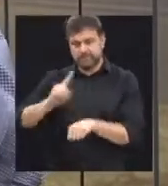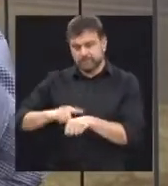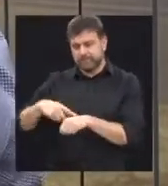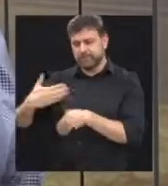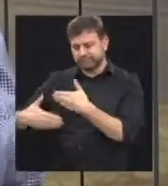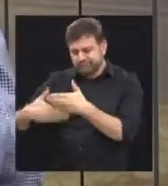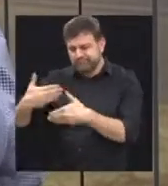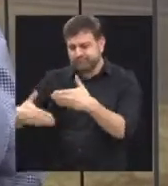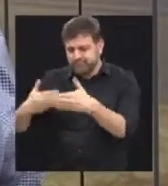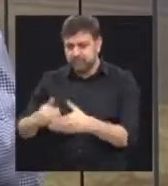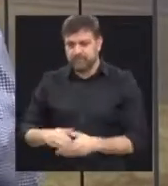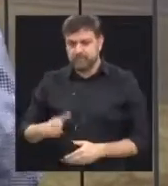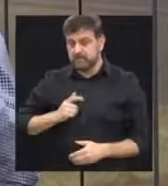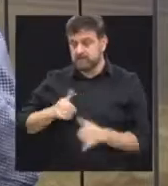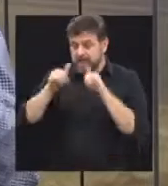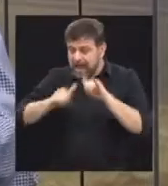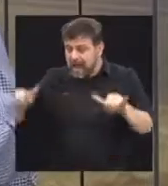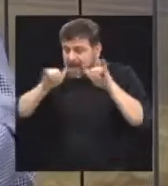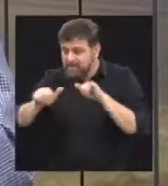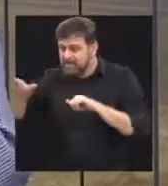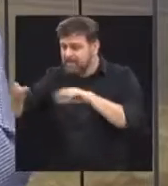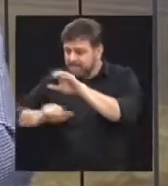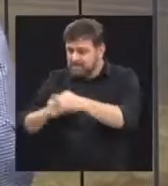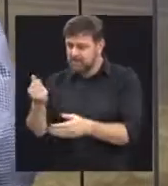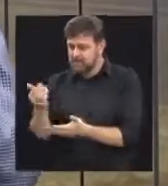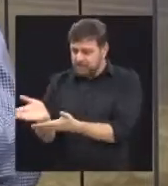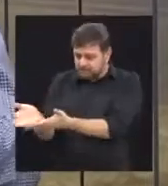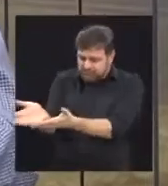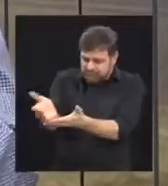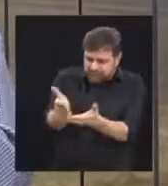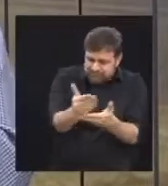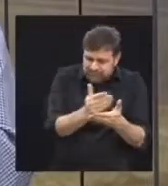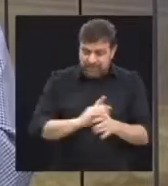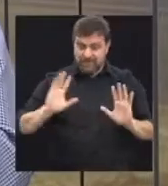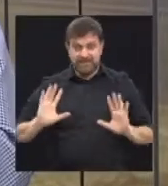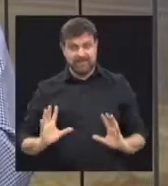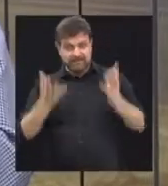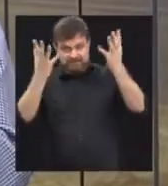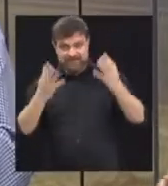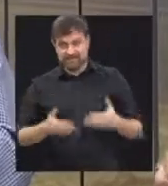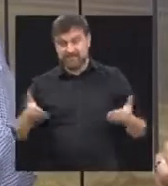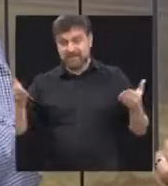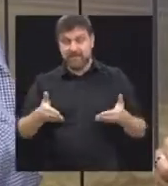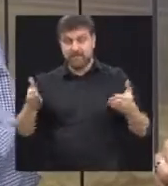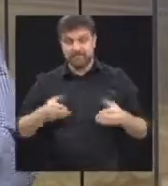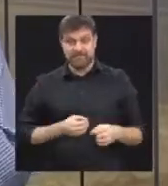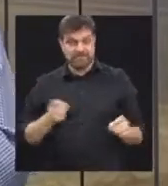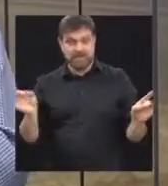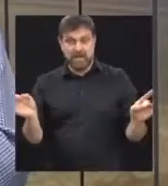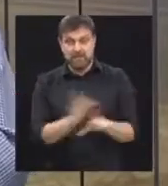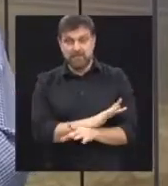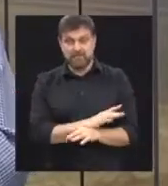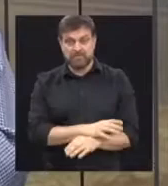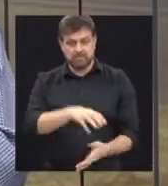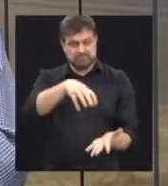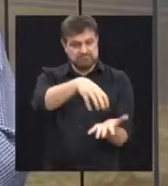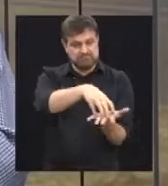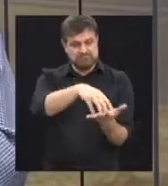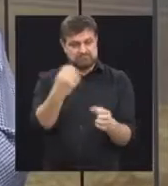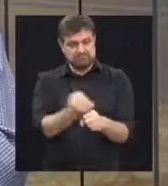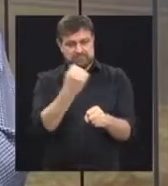tempo, fomos construindo campanha, muitas festas, muitos eventos, e hoje está pronto. Nós temos lá